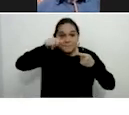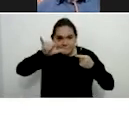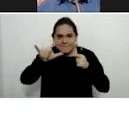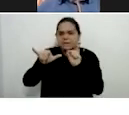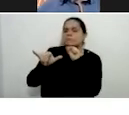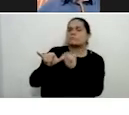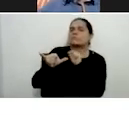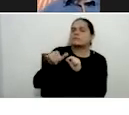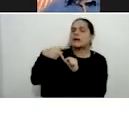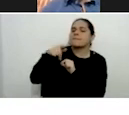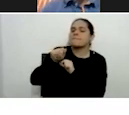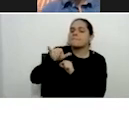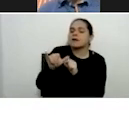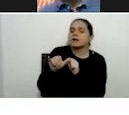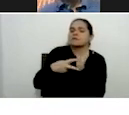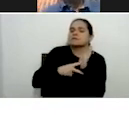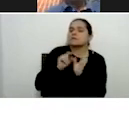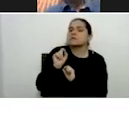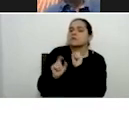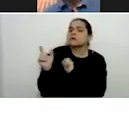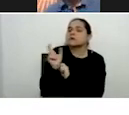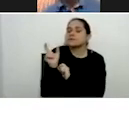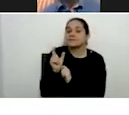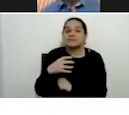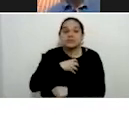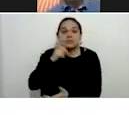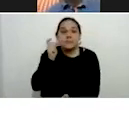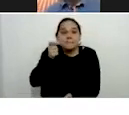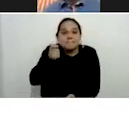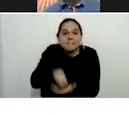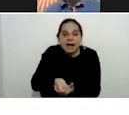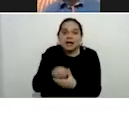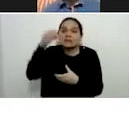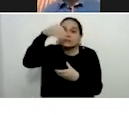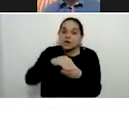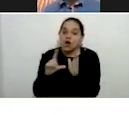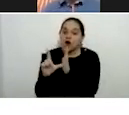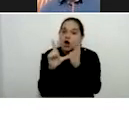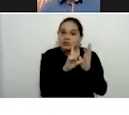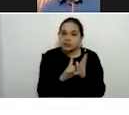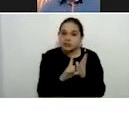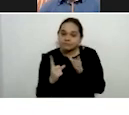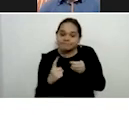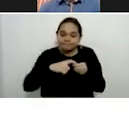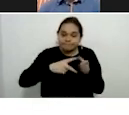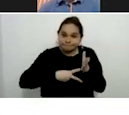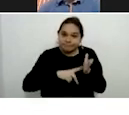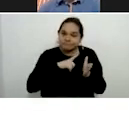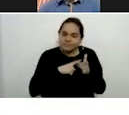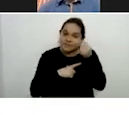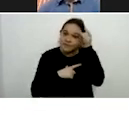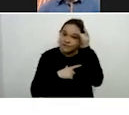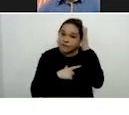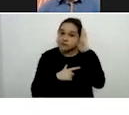Pay. O SMC Pay é o modo de pagamento dentro da rede de fidelidade feito pelo celular do associado. Então,